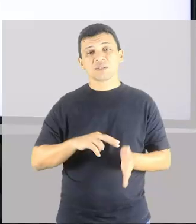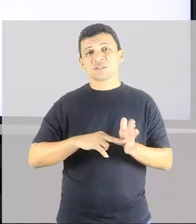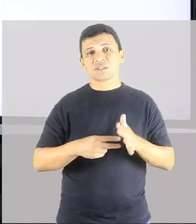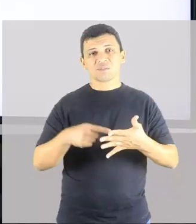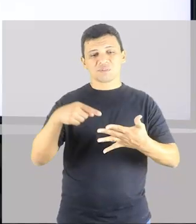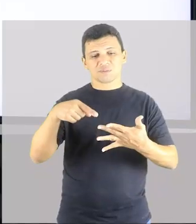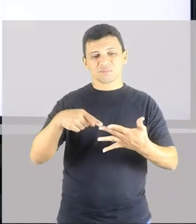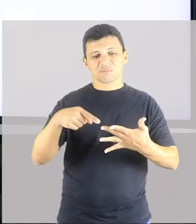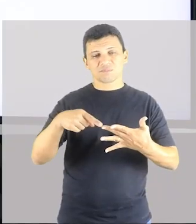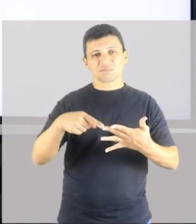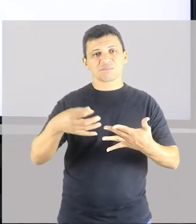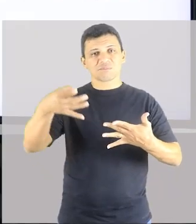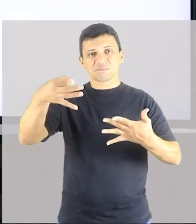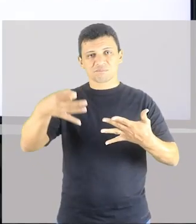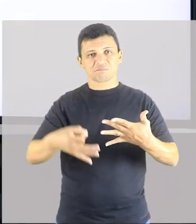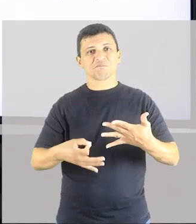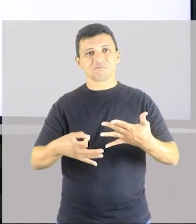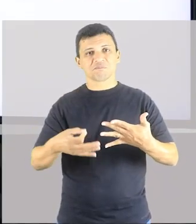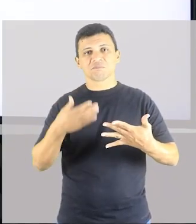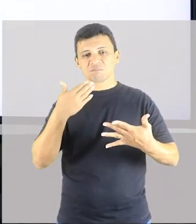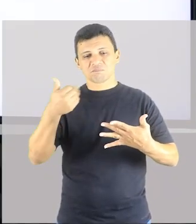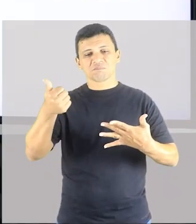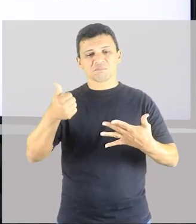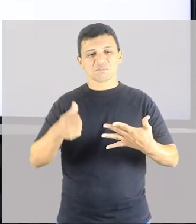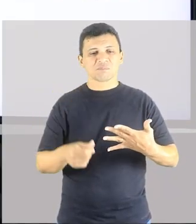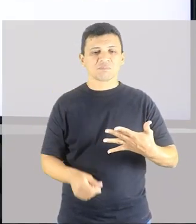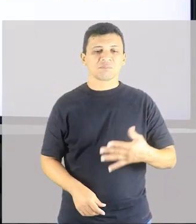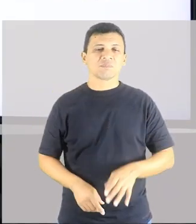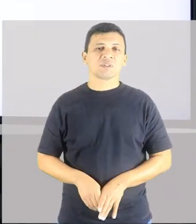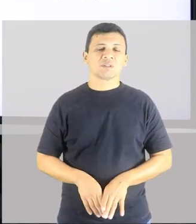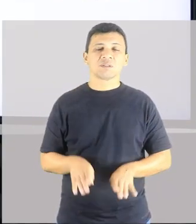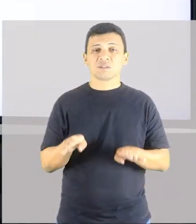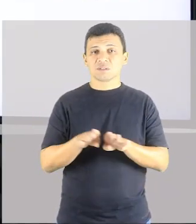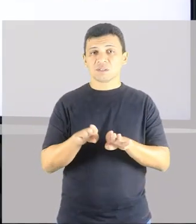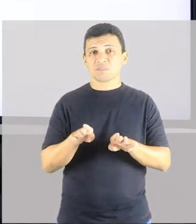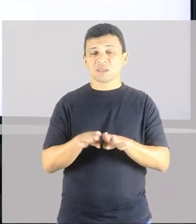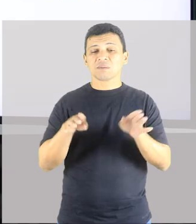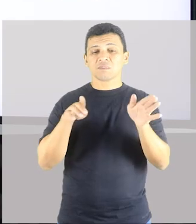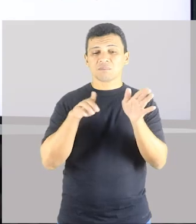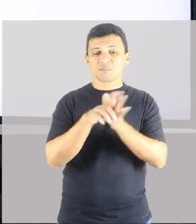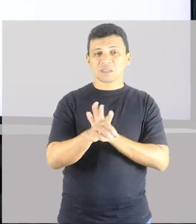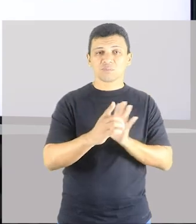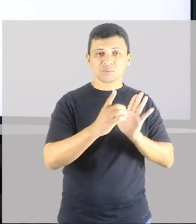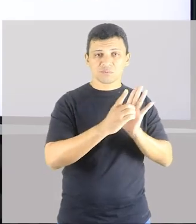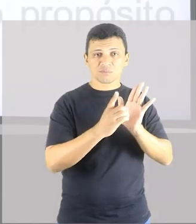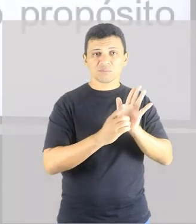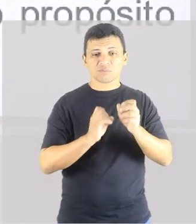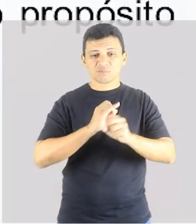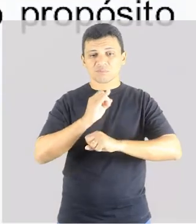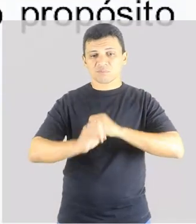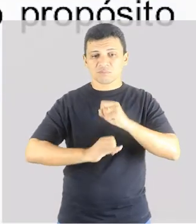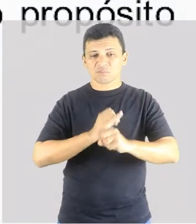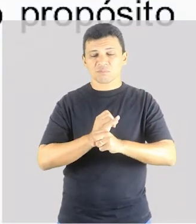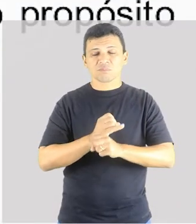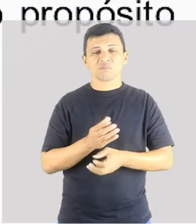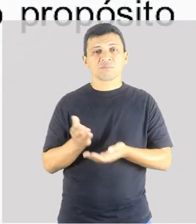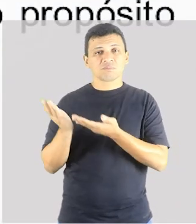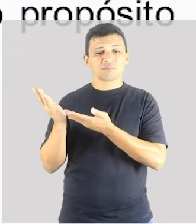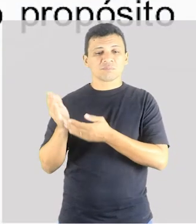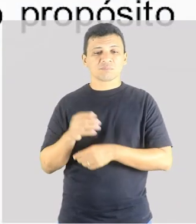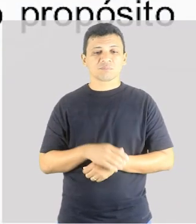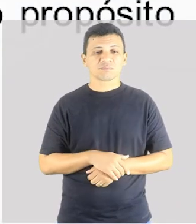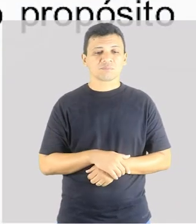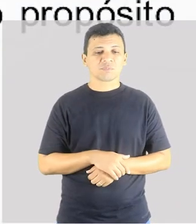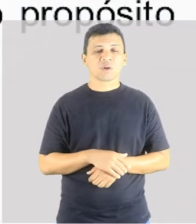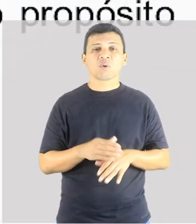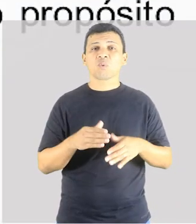de ideal. Outra situação ou outro exercício falando de dicionário online. De acordo com o fragmento,